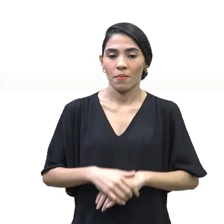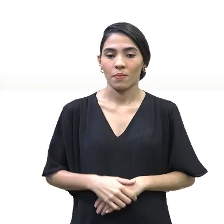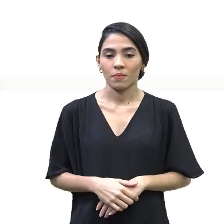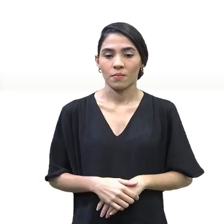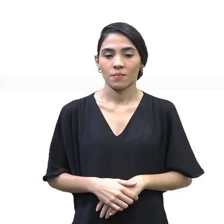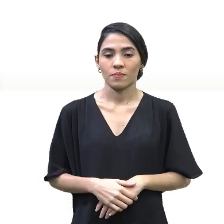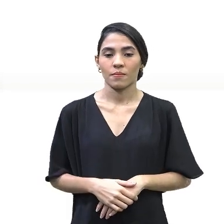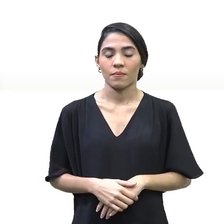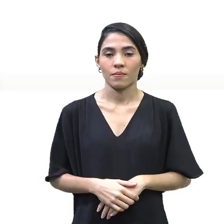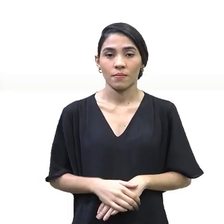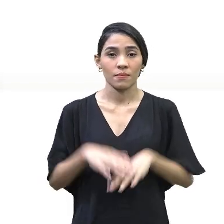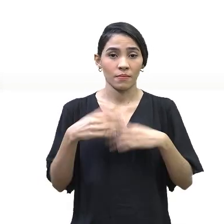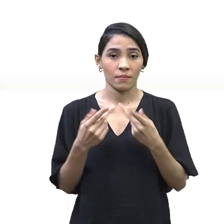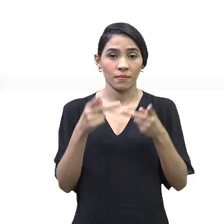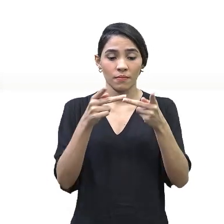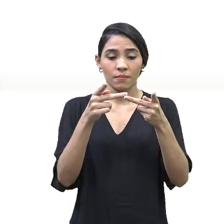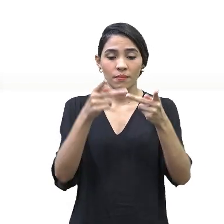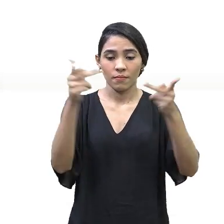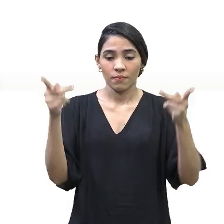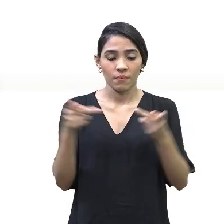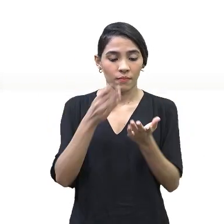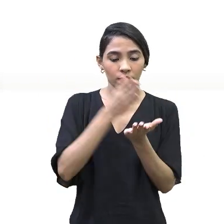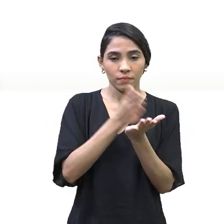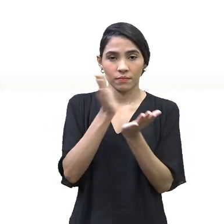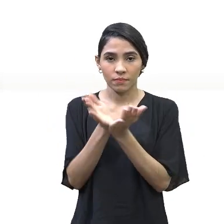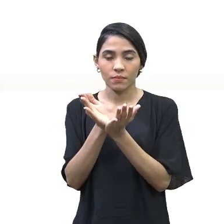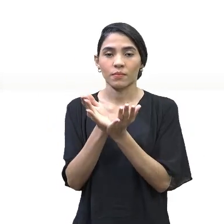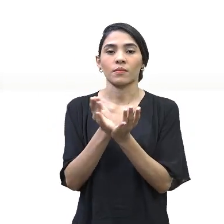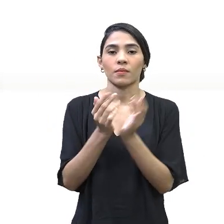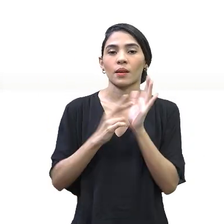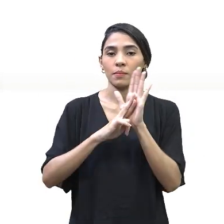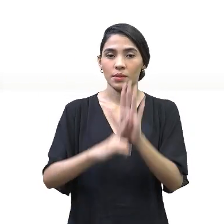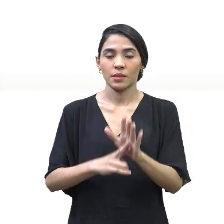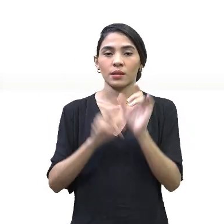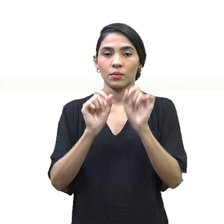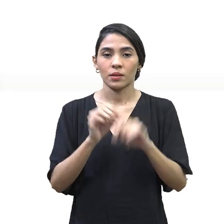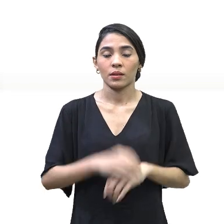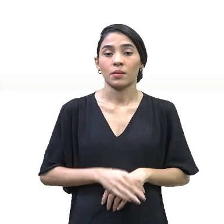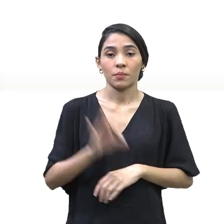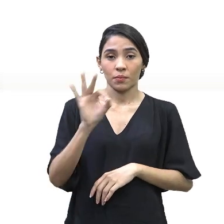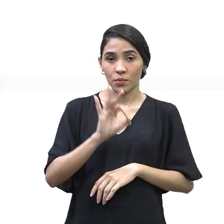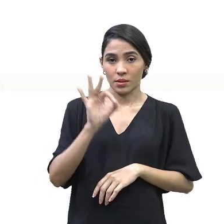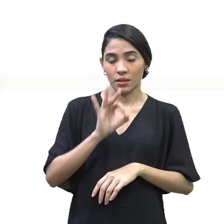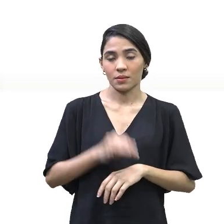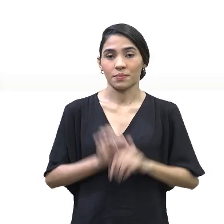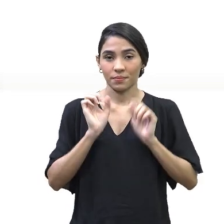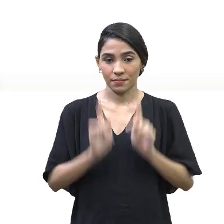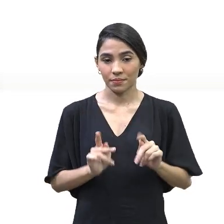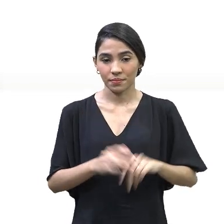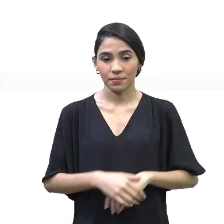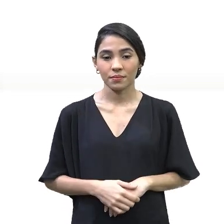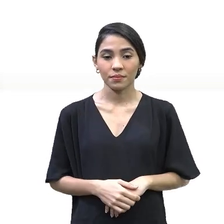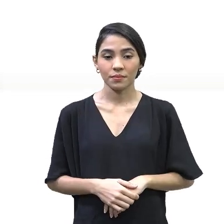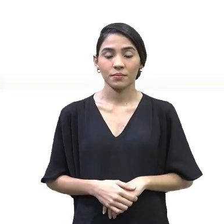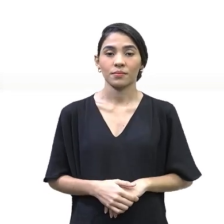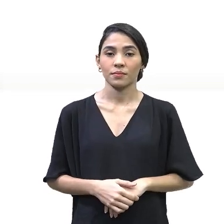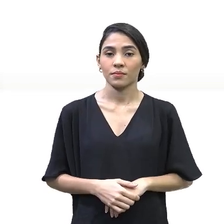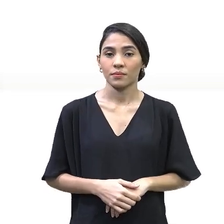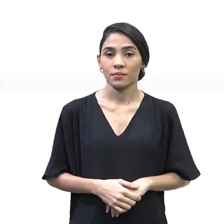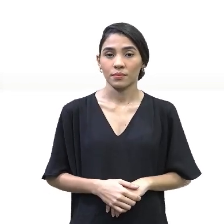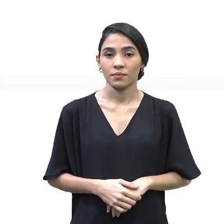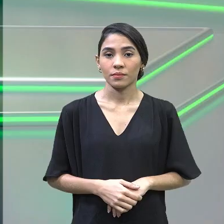né? E cada fatia, pelo seu tamanho, representa ali a porcentagem, ok? Muito